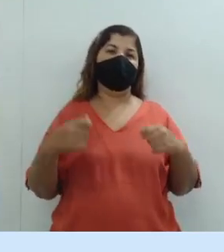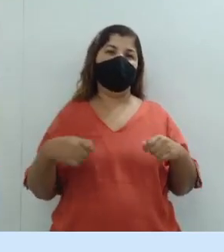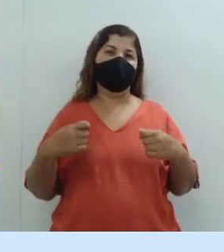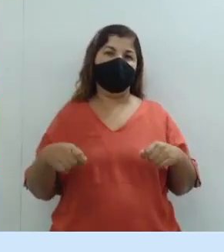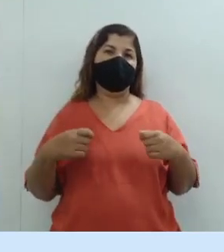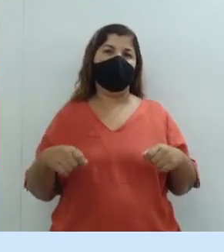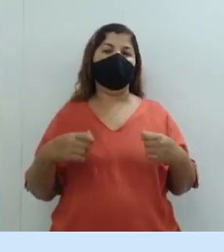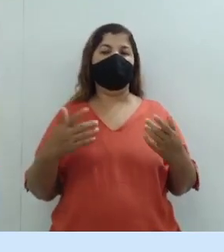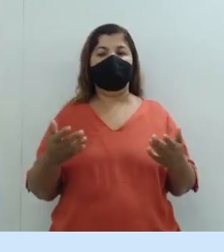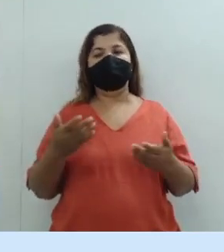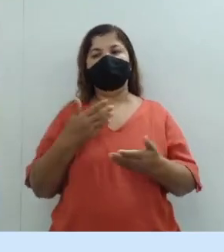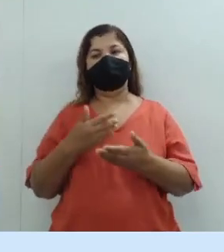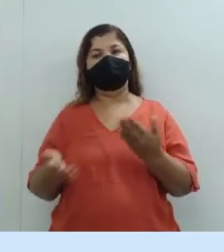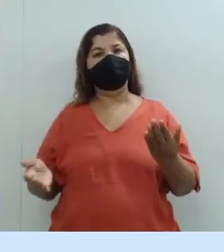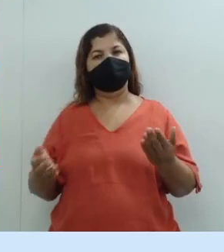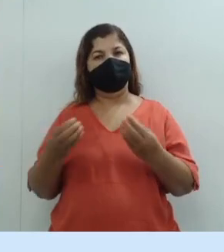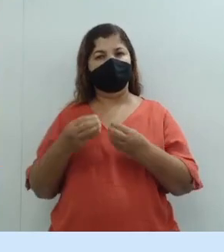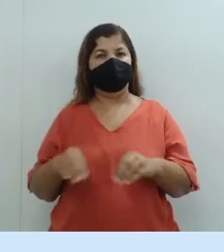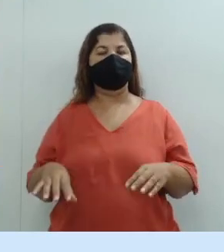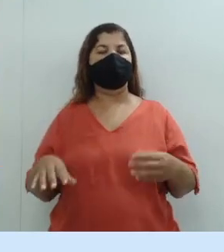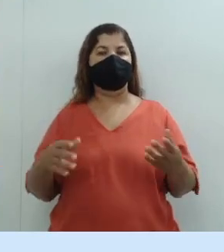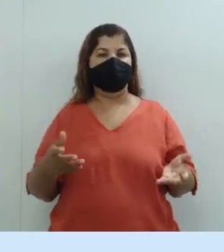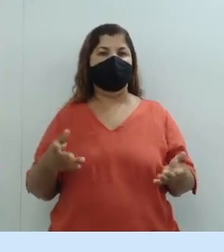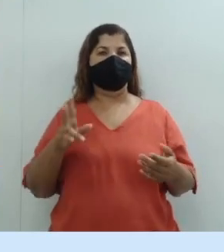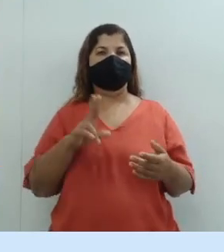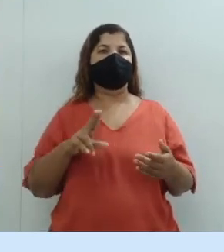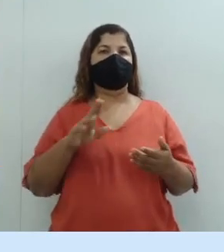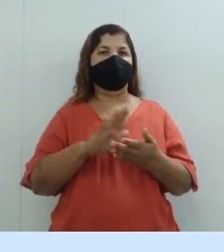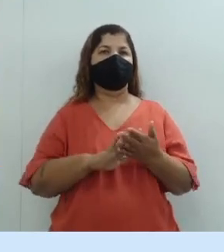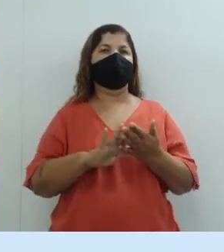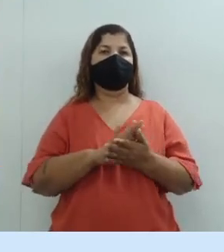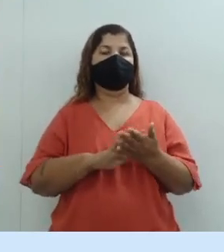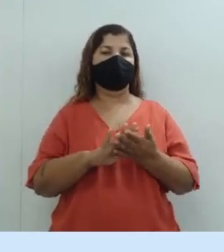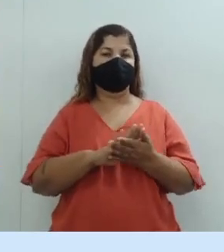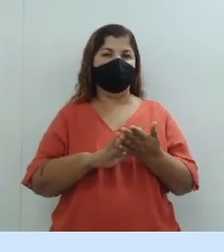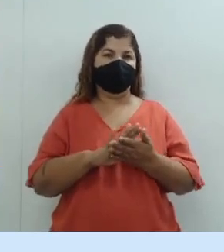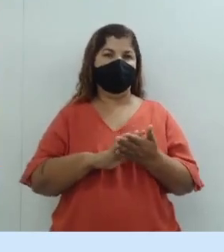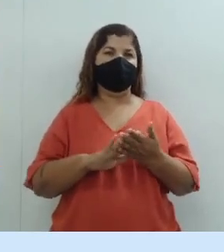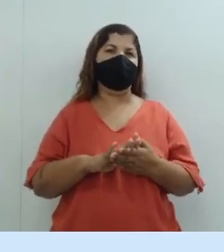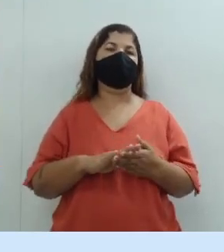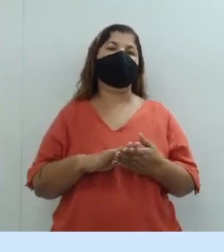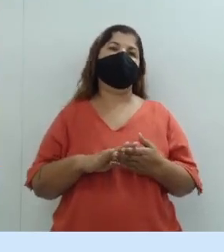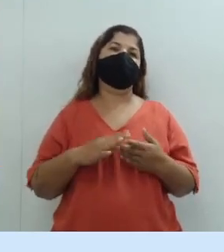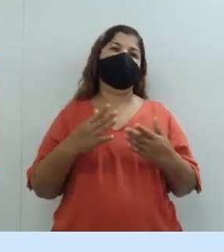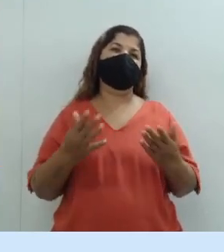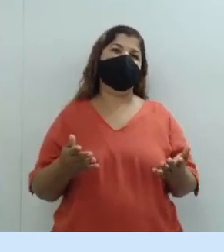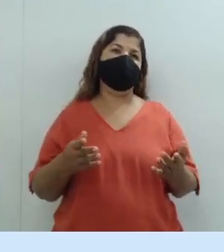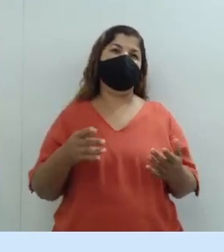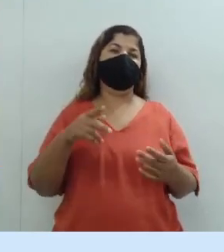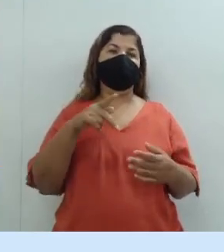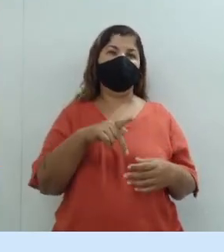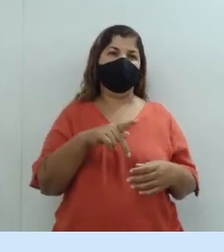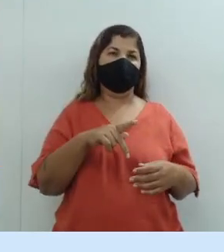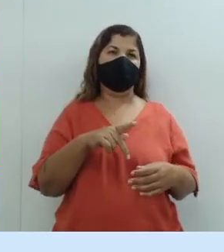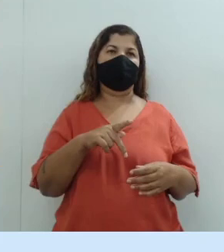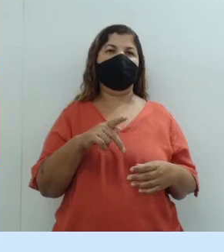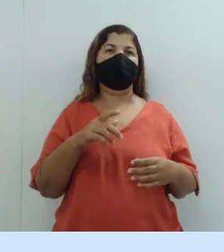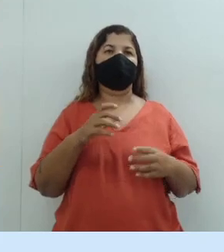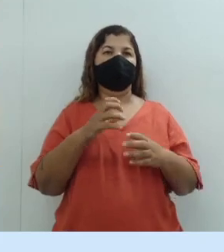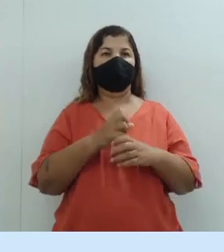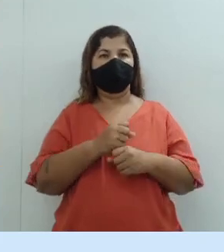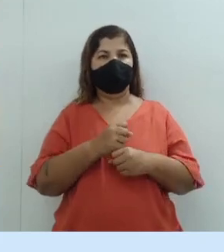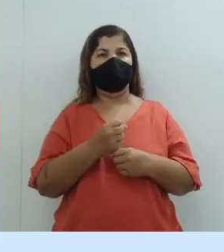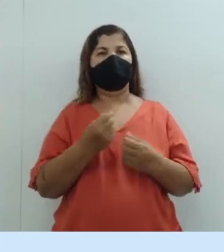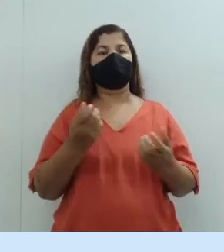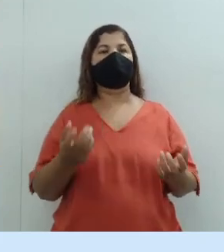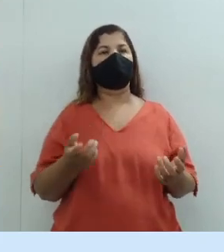energia que está sendo dispensada ali sem uso, né? Transformada em calor. Então a potência ela pode ser calculada como a diferença de